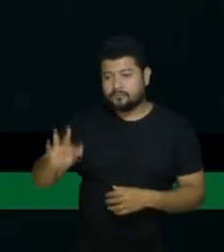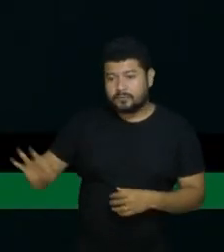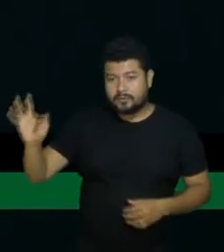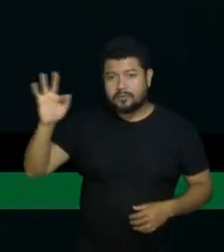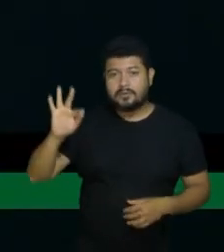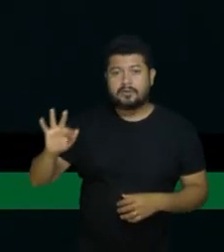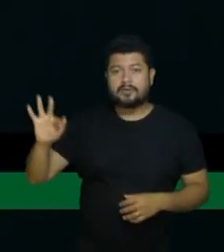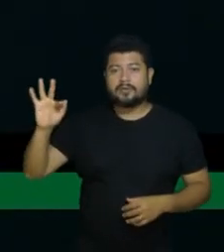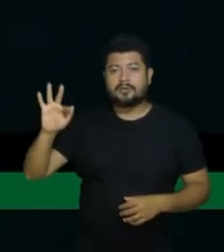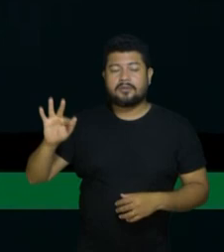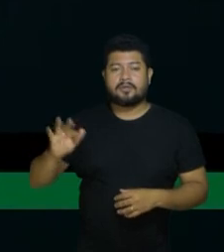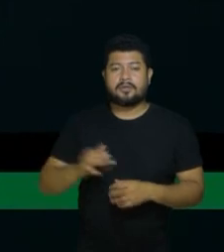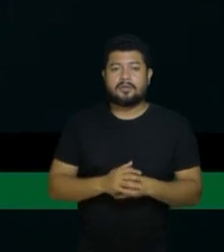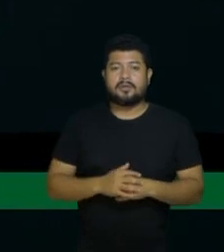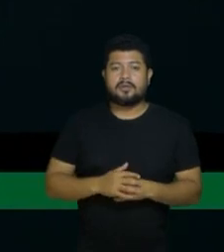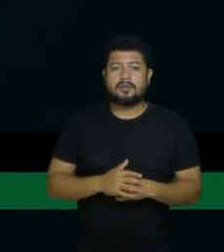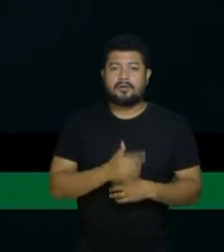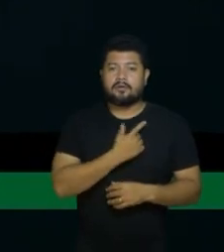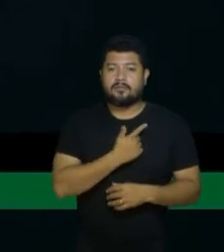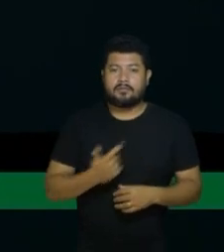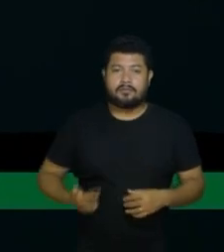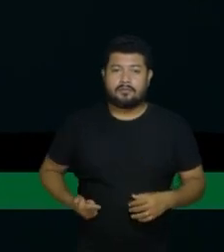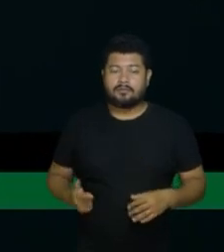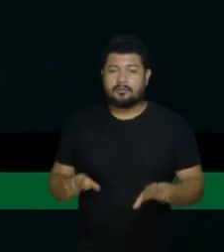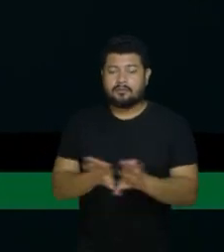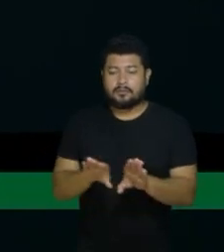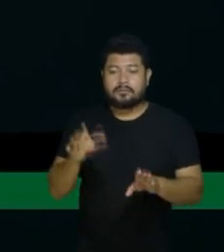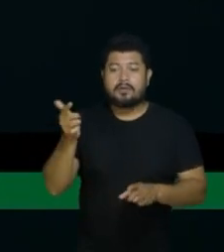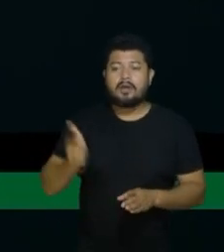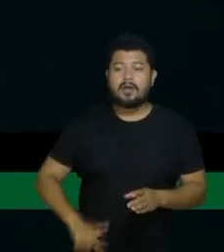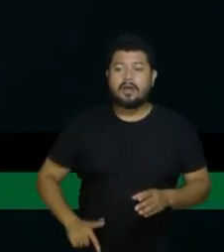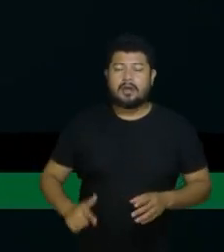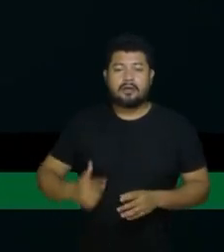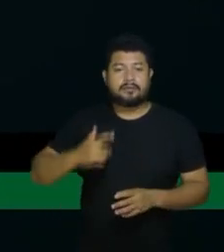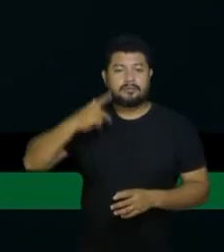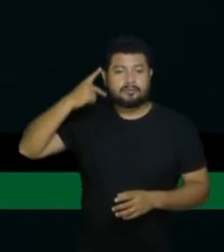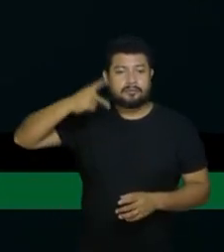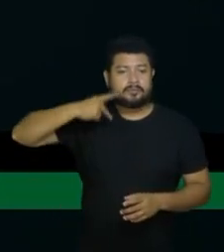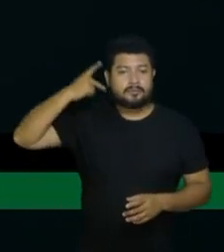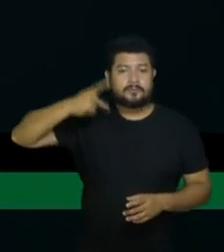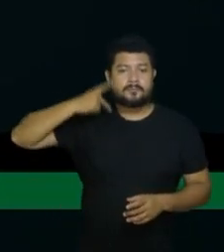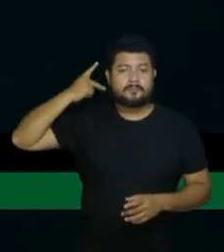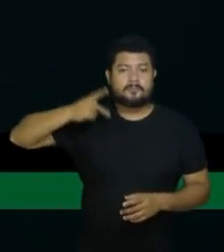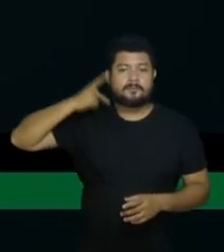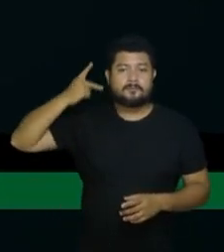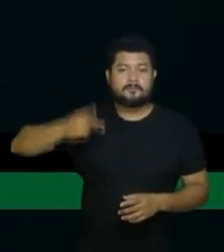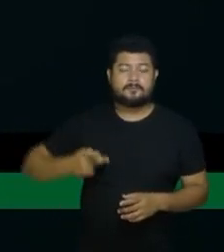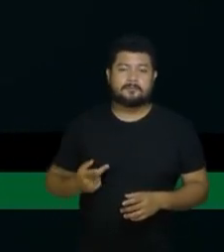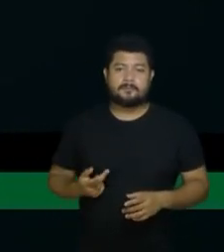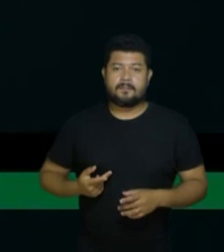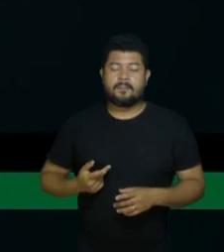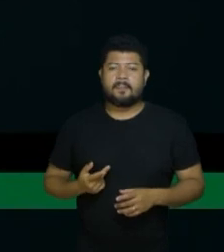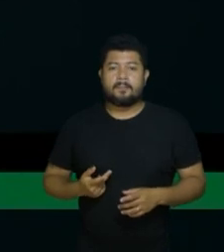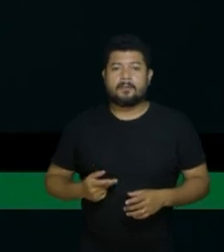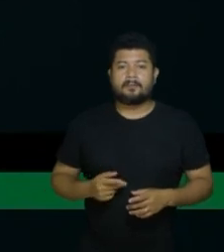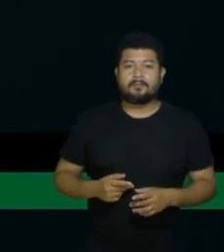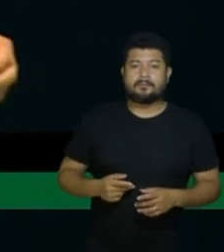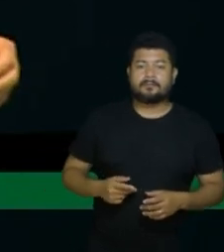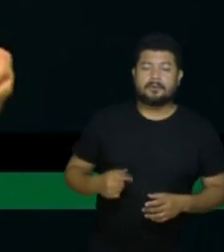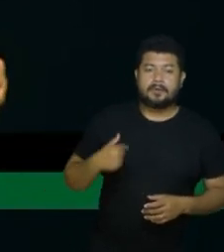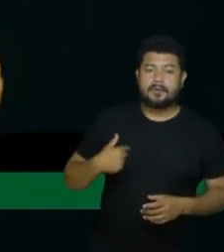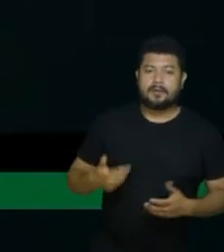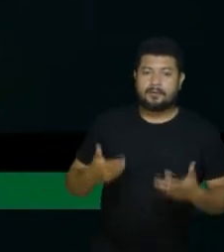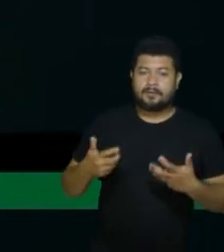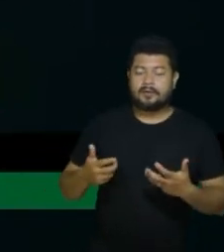agora só a governo mas também aos parlamentares E para isso eu gostaria de dizer